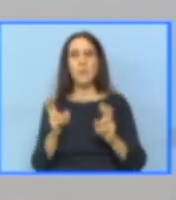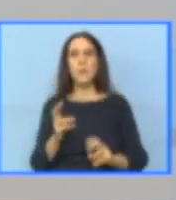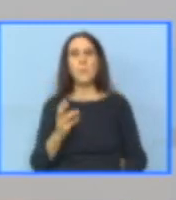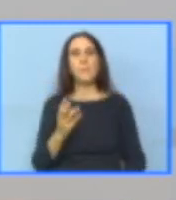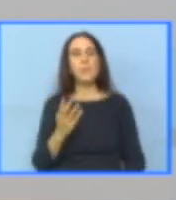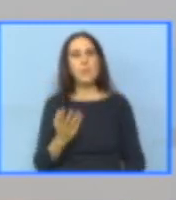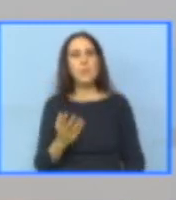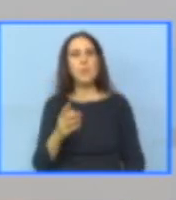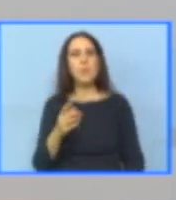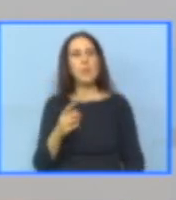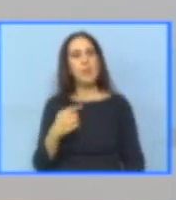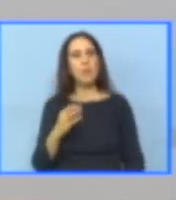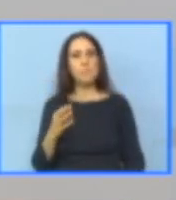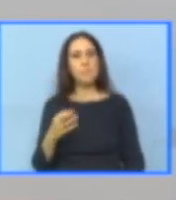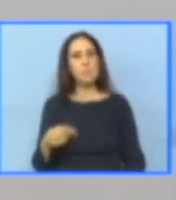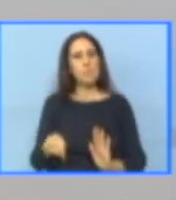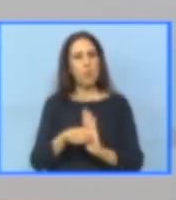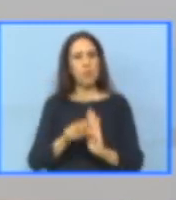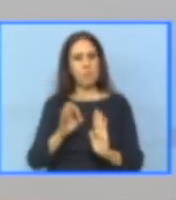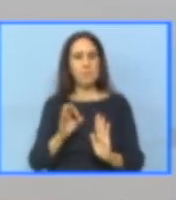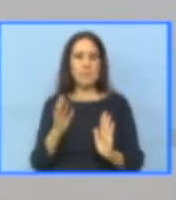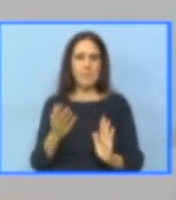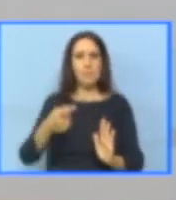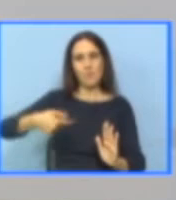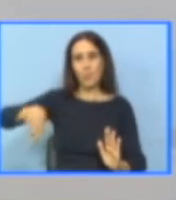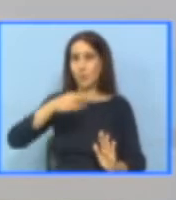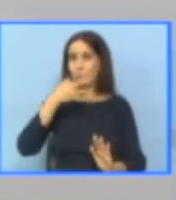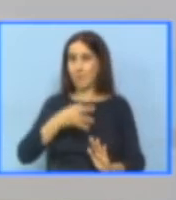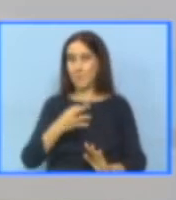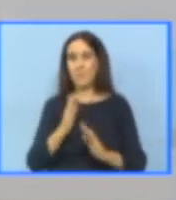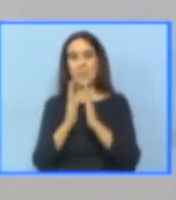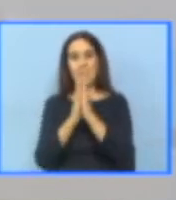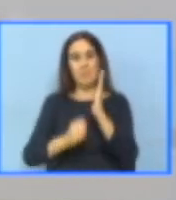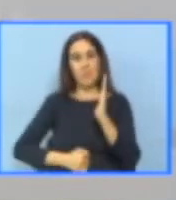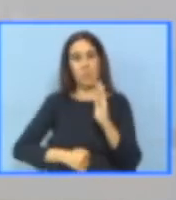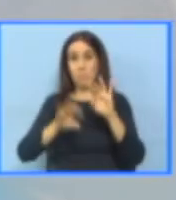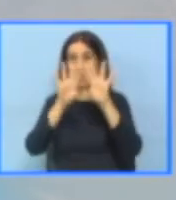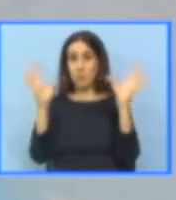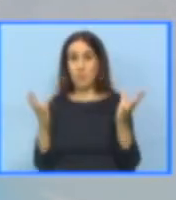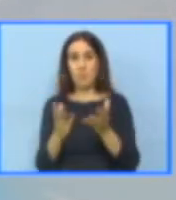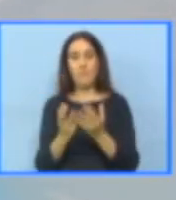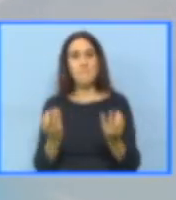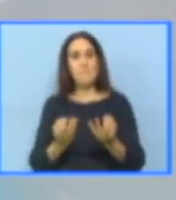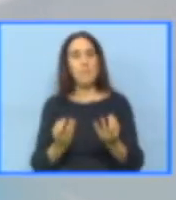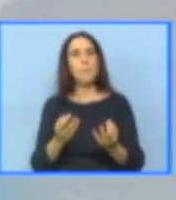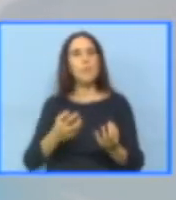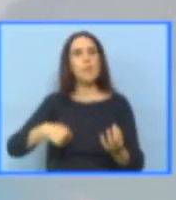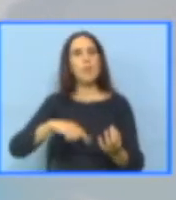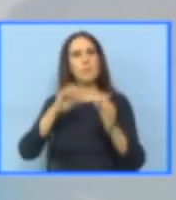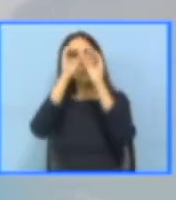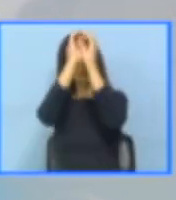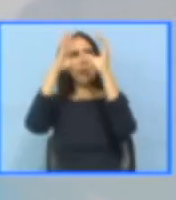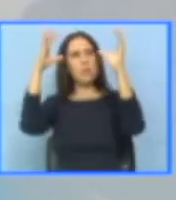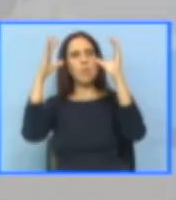E é uma provocação, sim, a nós todos, e à Igreja Católica em geral, exatamente para não termos a ideia de que